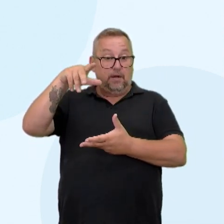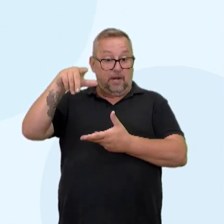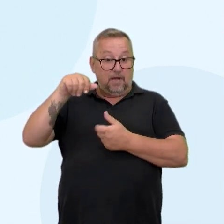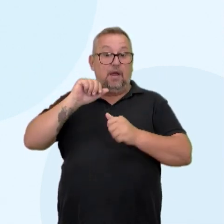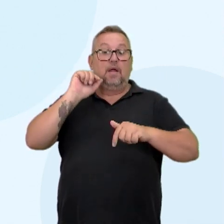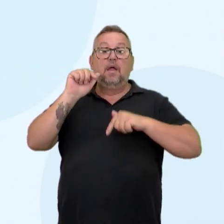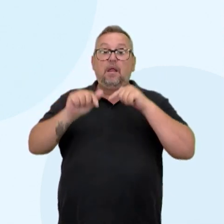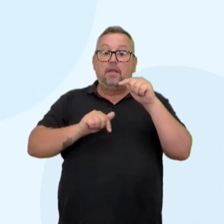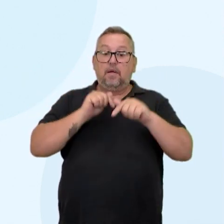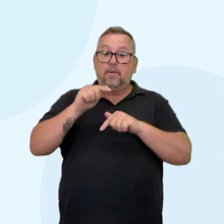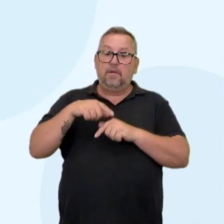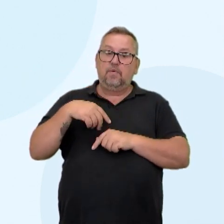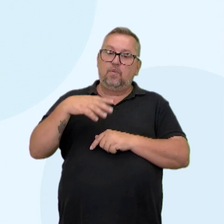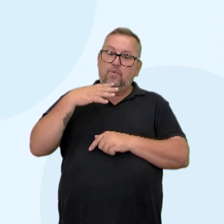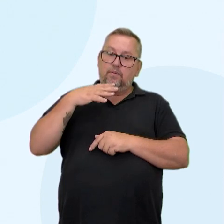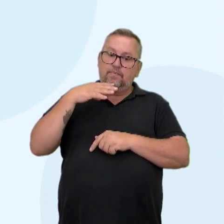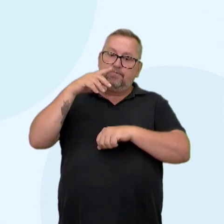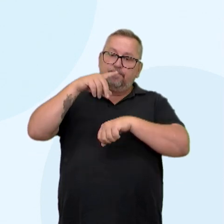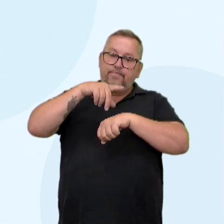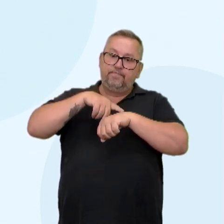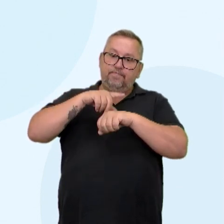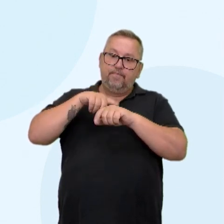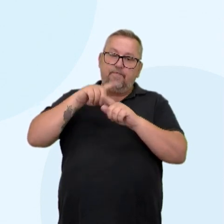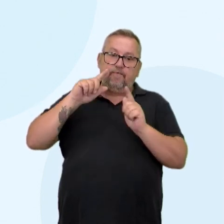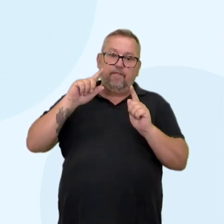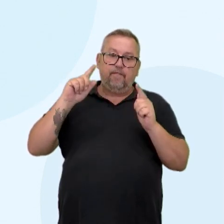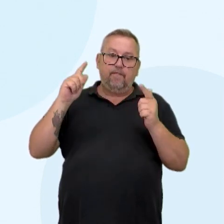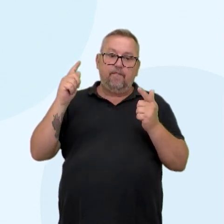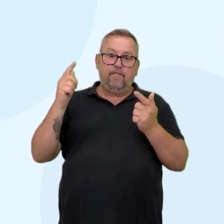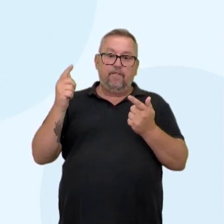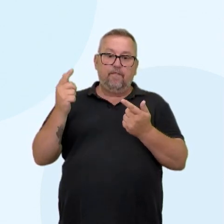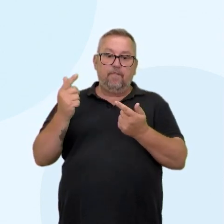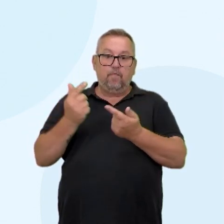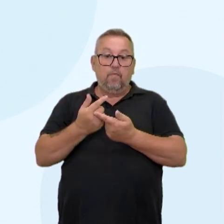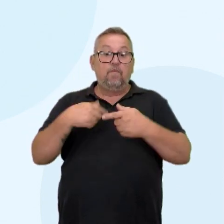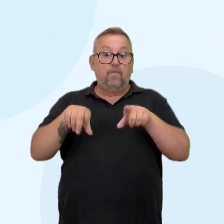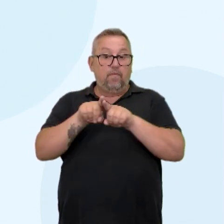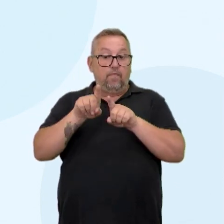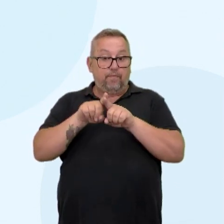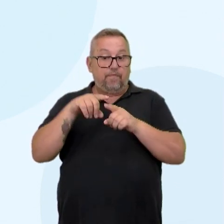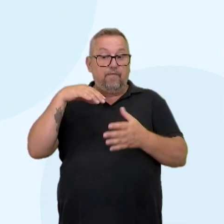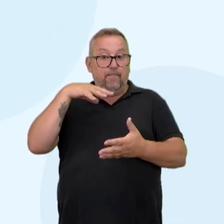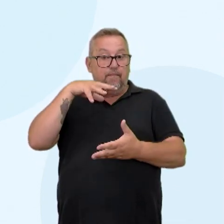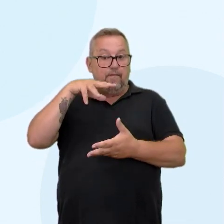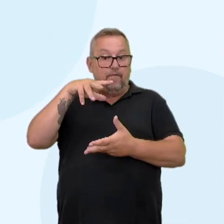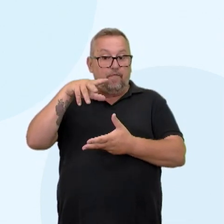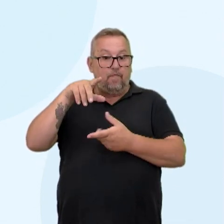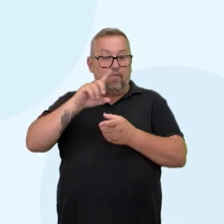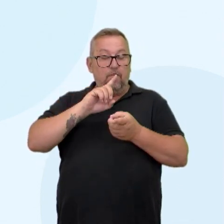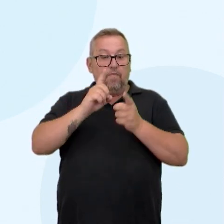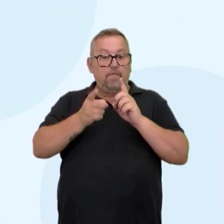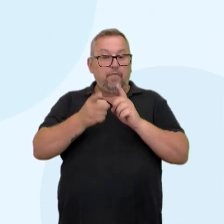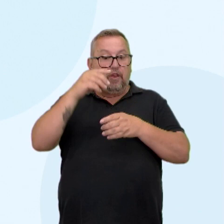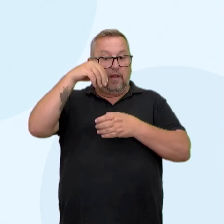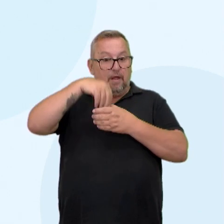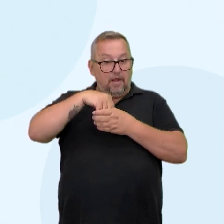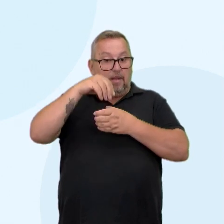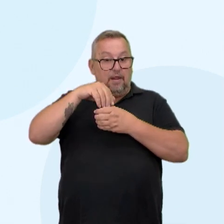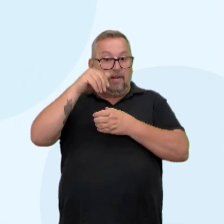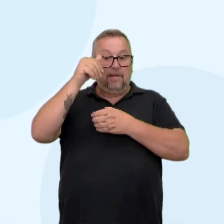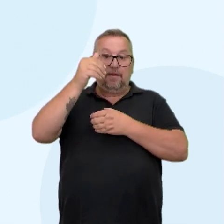planeta Terra, trabalhando aí com a noção de tempo geológico e entendendo que a Terra é um sistema com dinâmicas